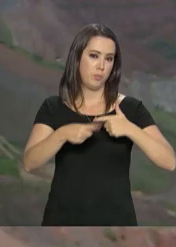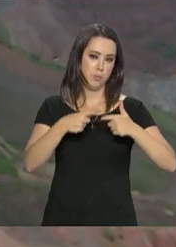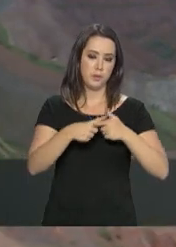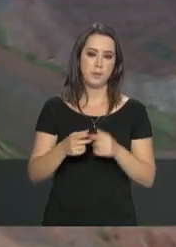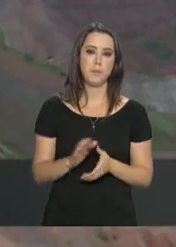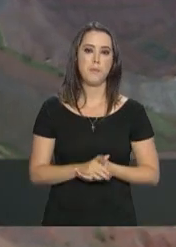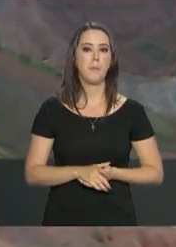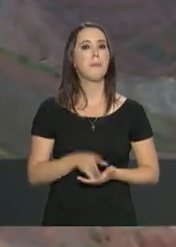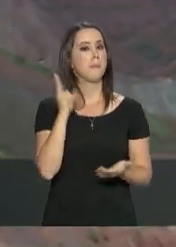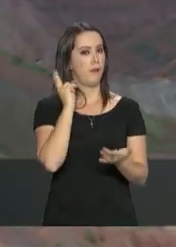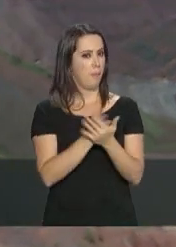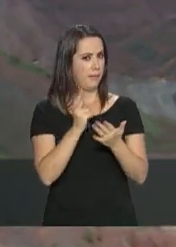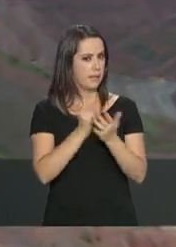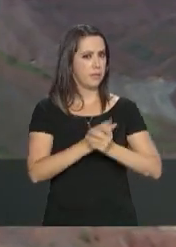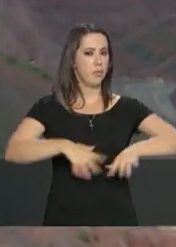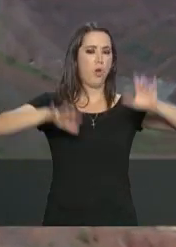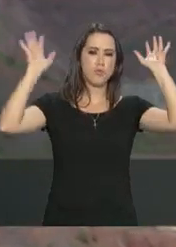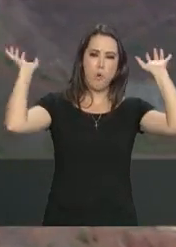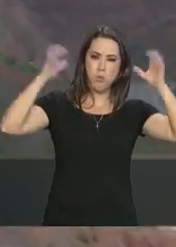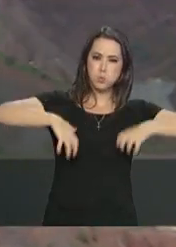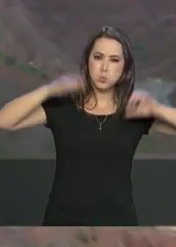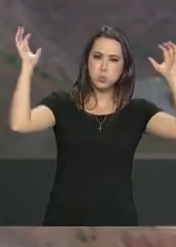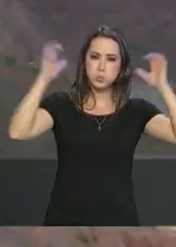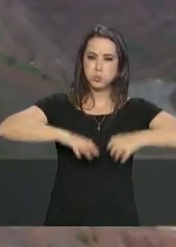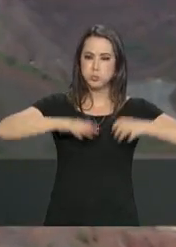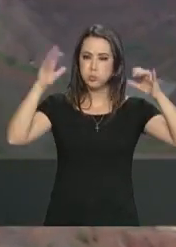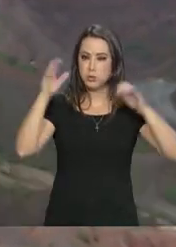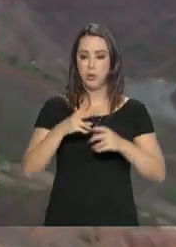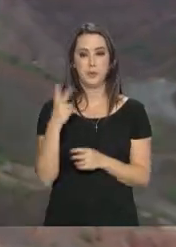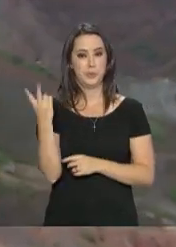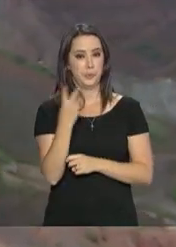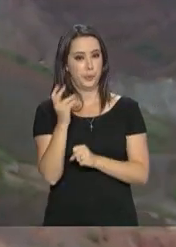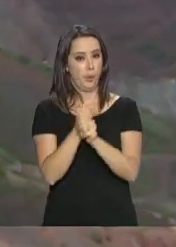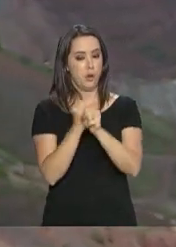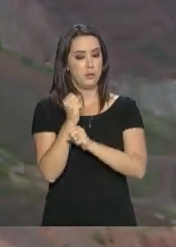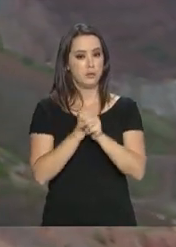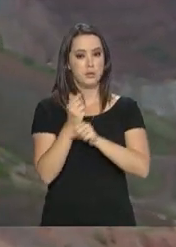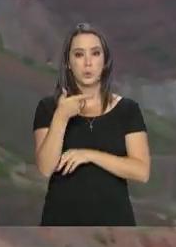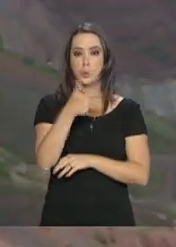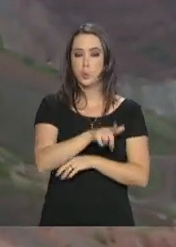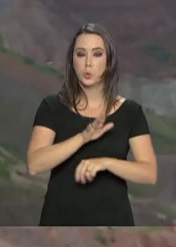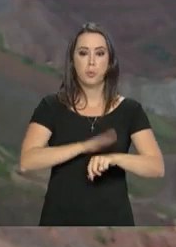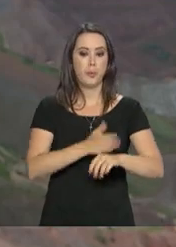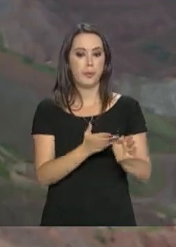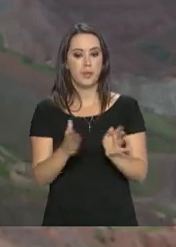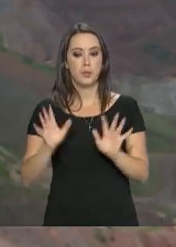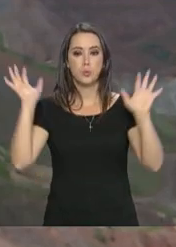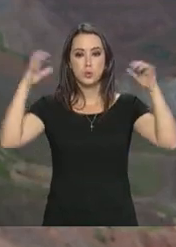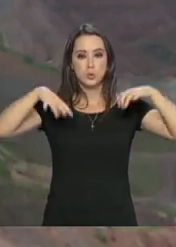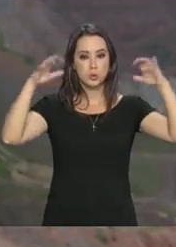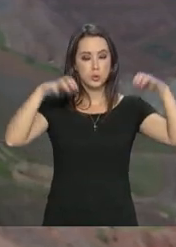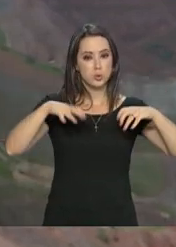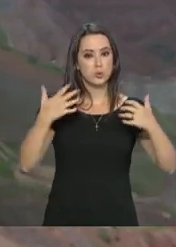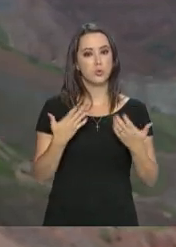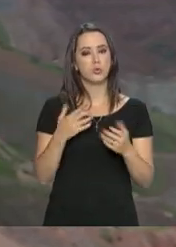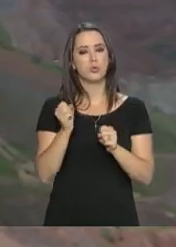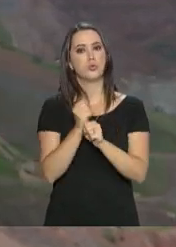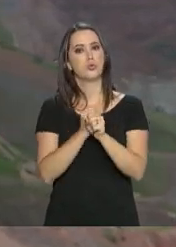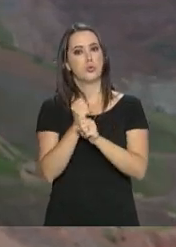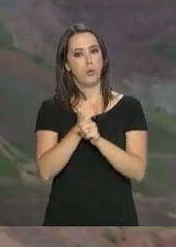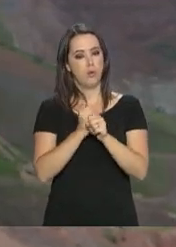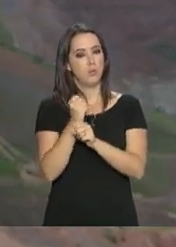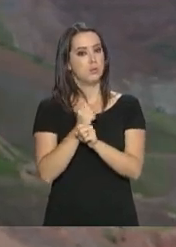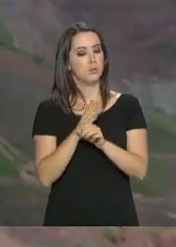que nós passamos já aí 2016 para 2017, passamos outra temporada de chuva de 2017 para 2018,